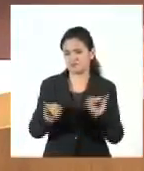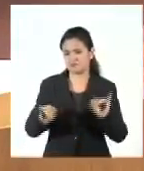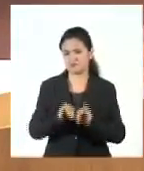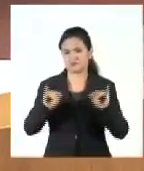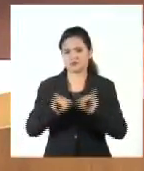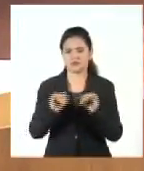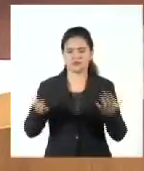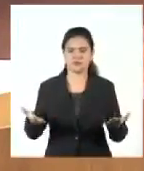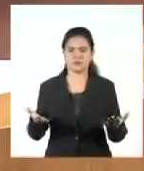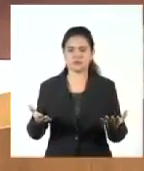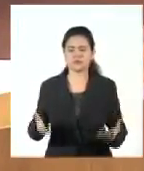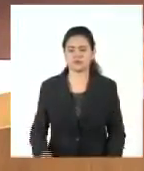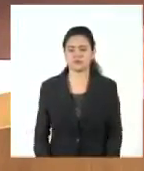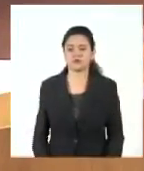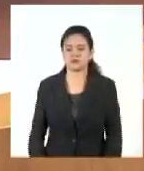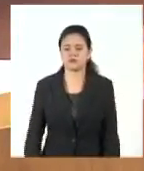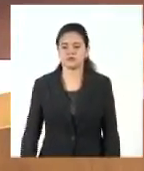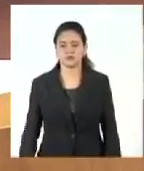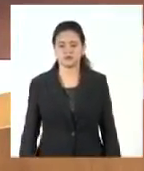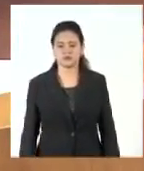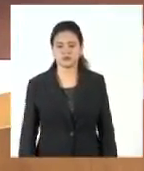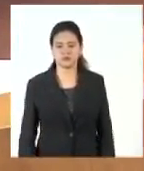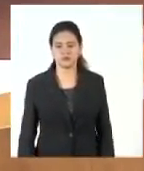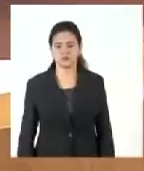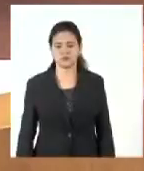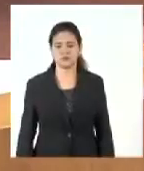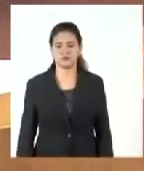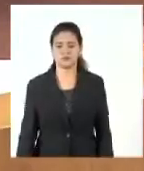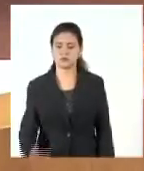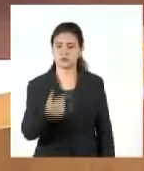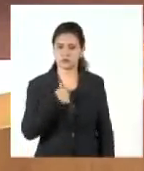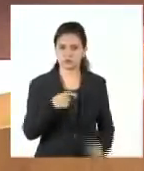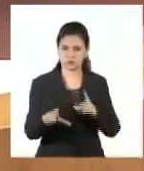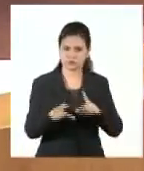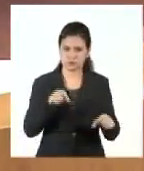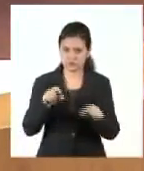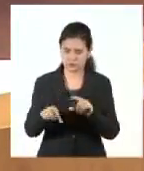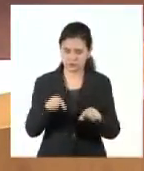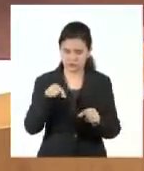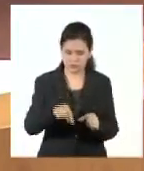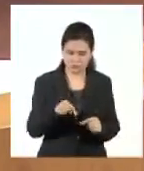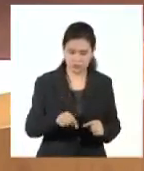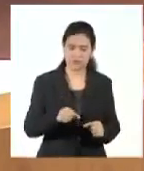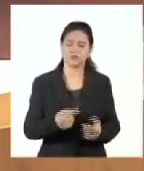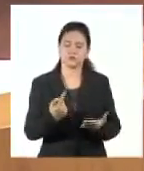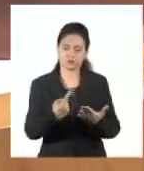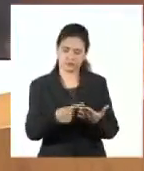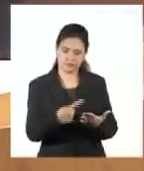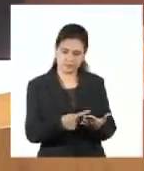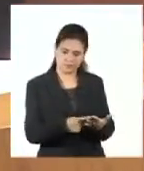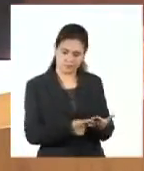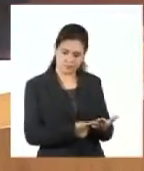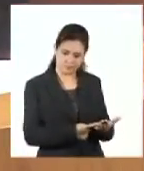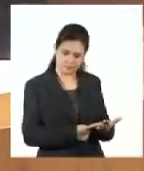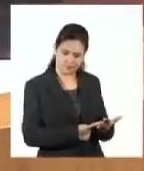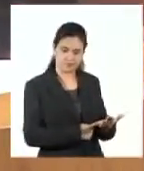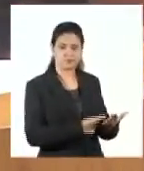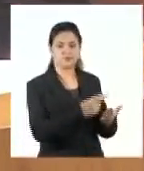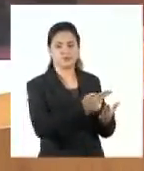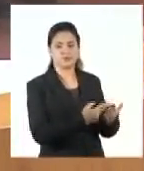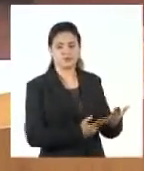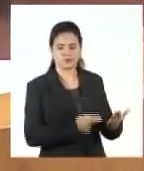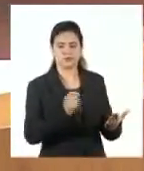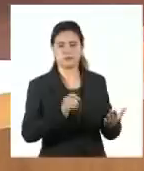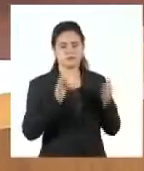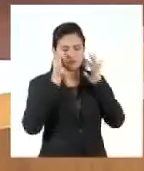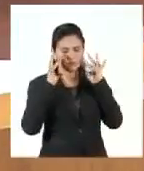sendo. Eu elenquei aqui algumas coisas que tenho prestado